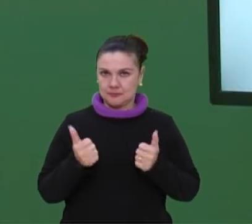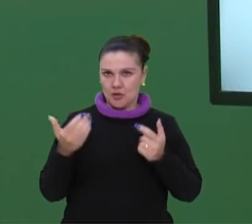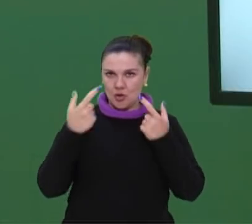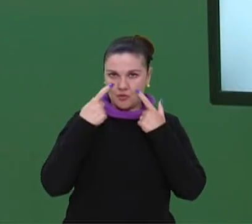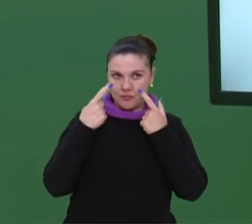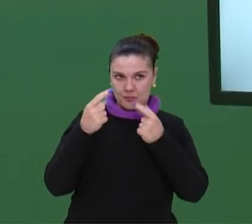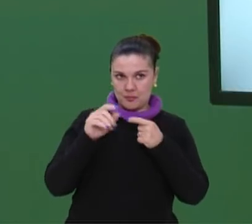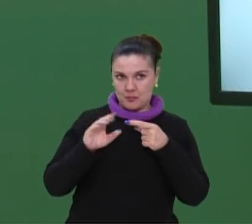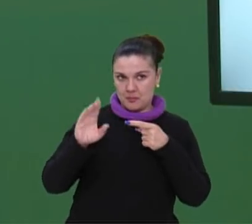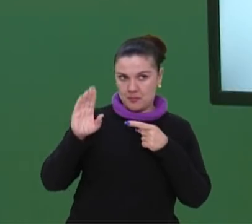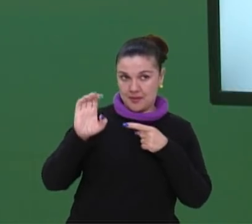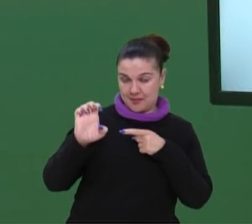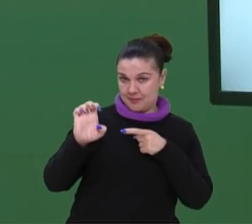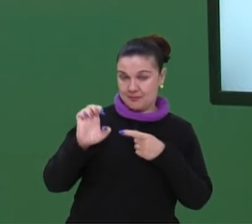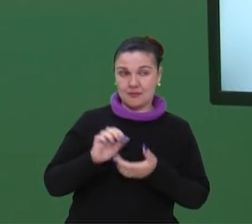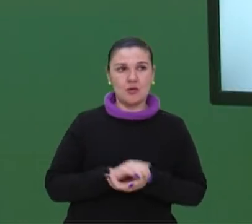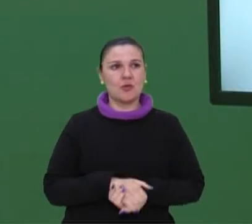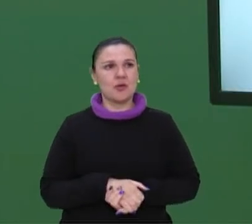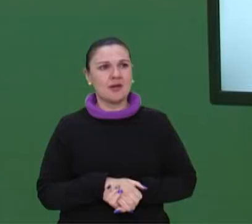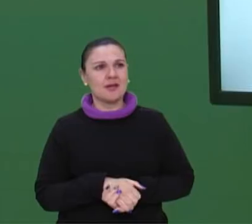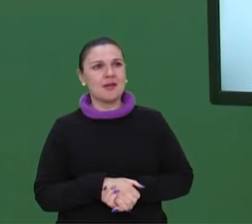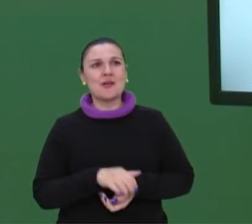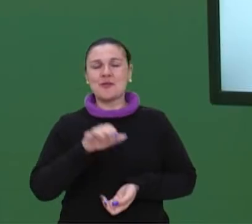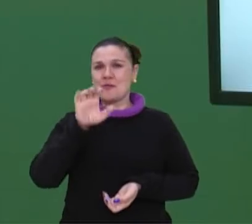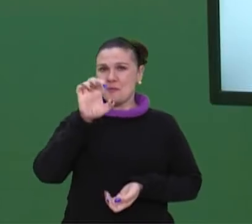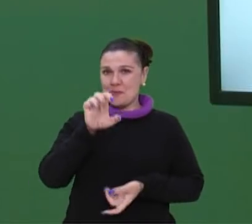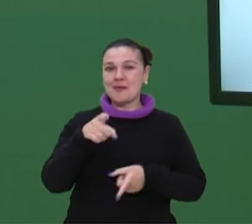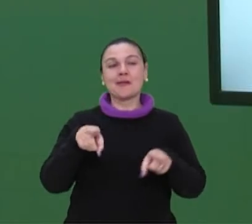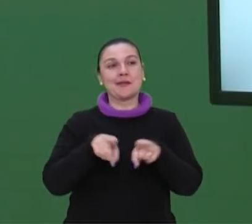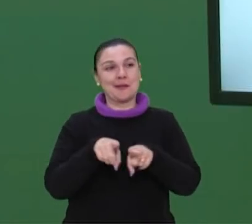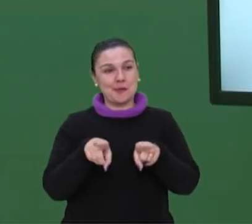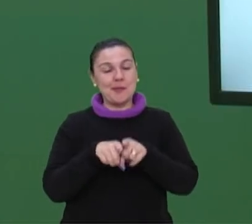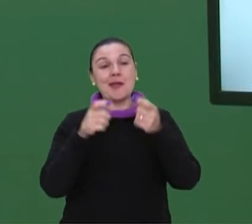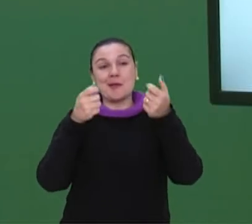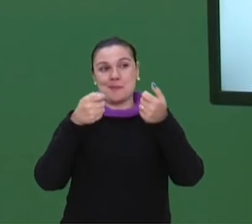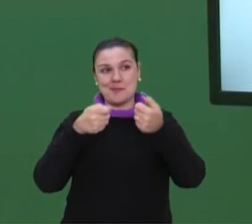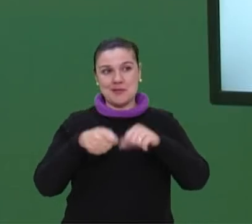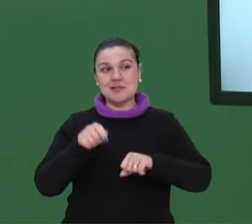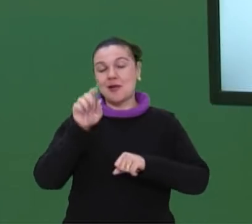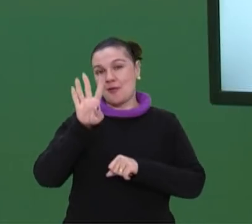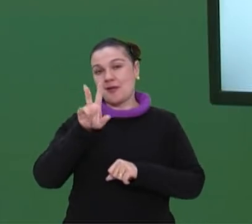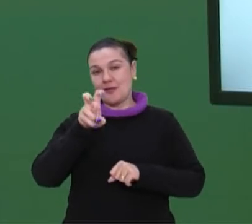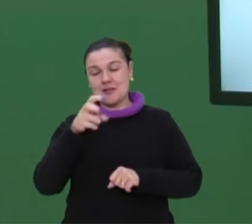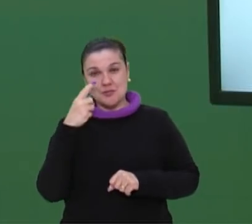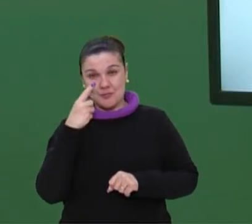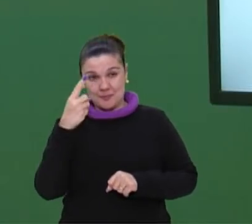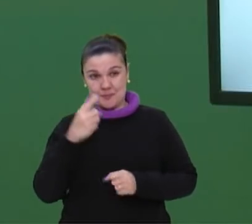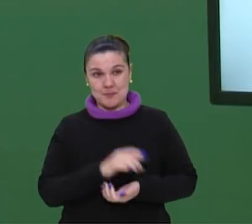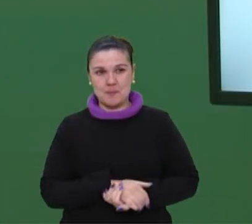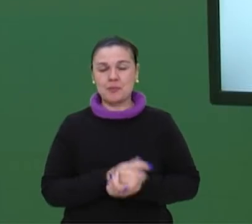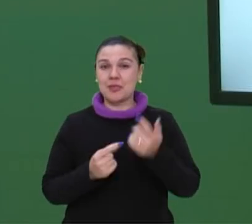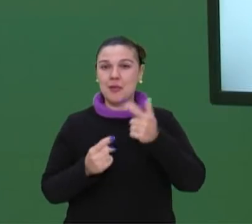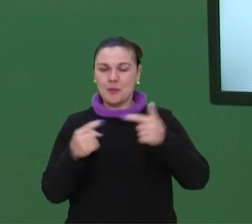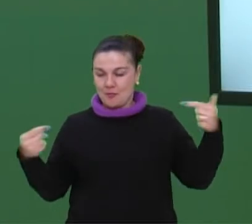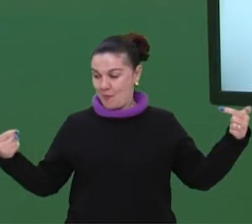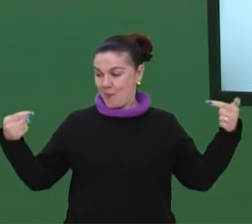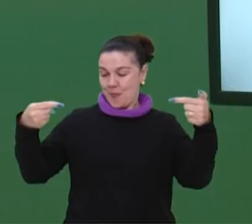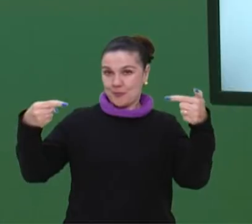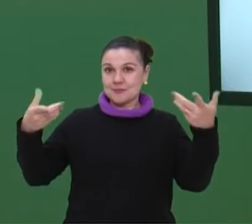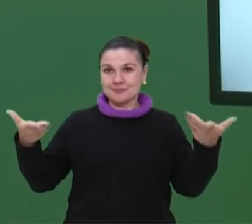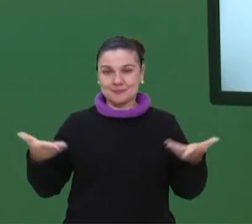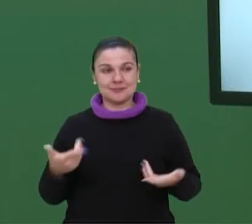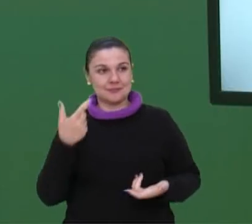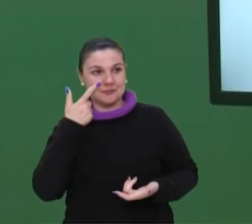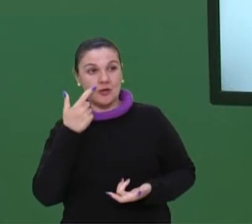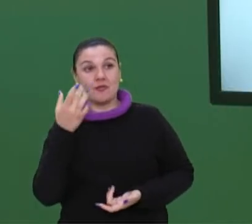Vamos para o ângulo E. O ângulo E também vai dar quantos graus? 45 graus, porque são opostos, né? Olha